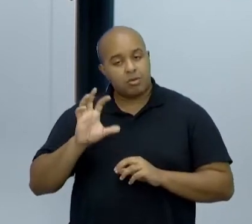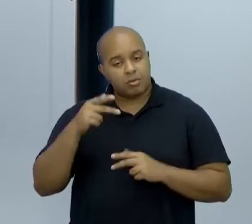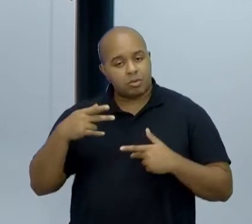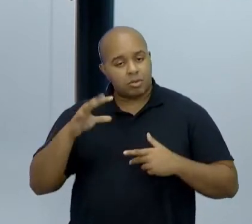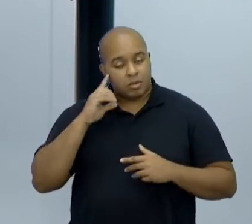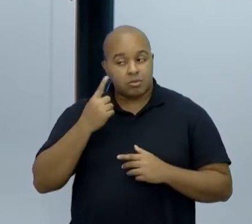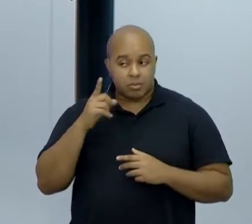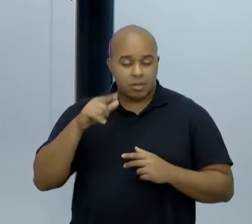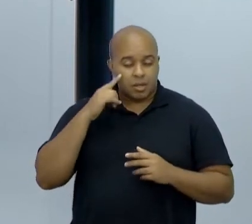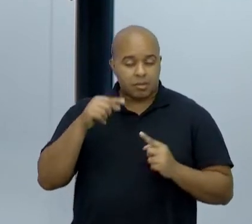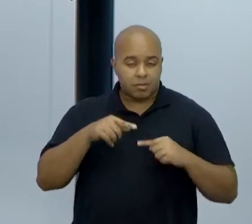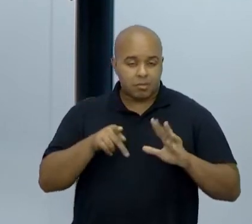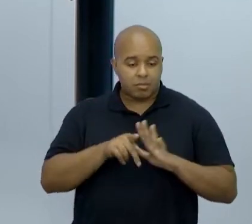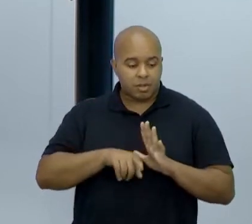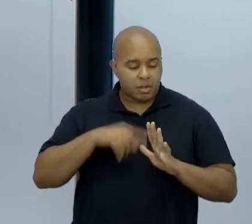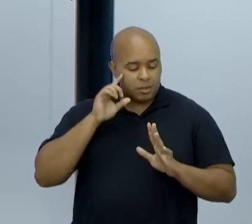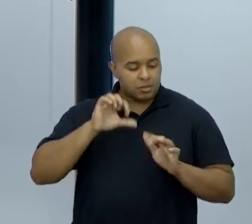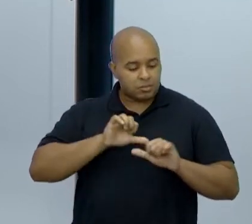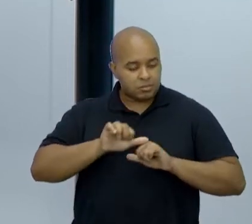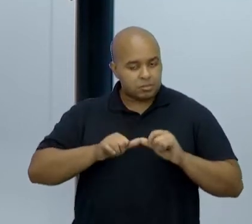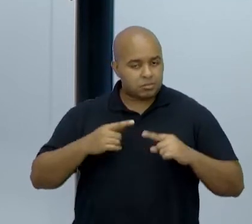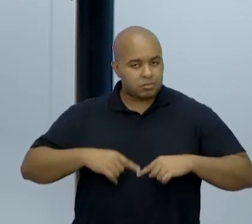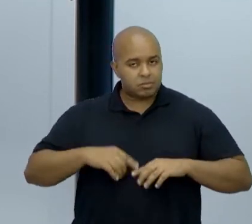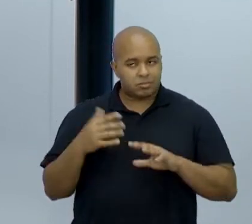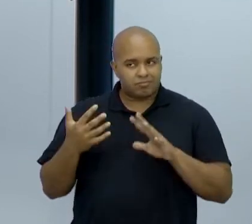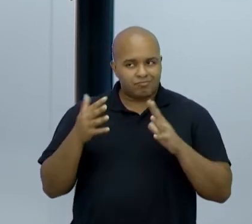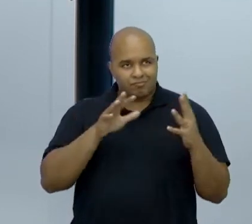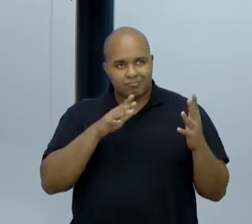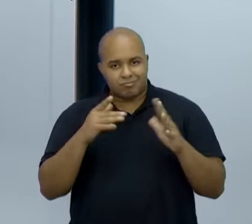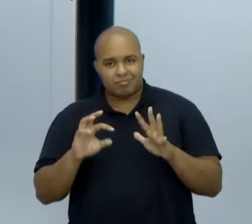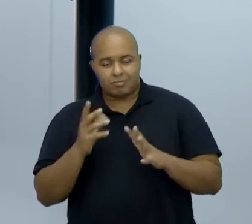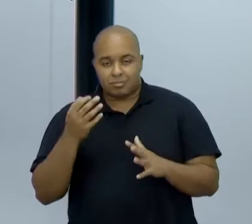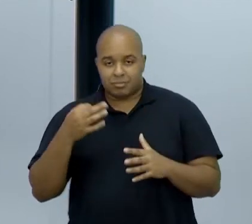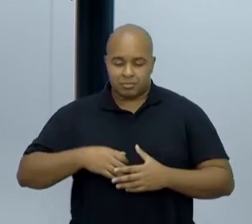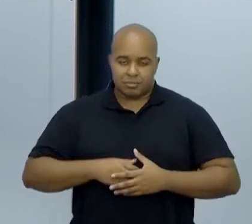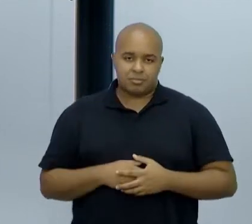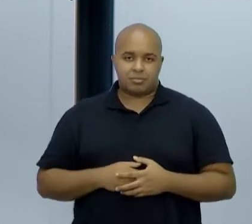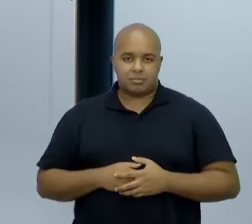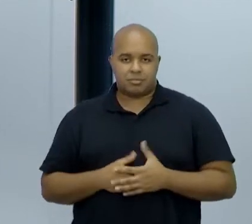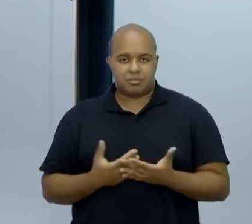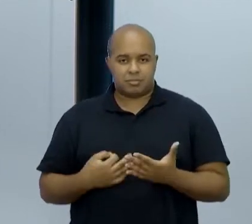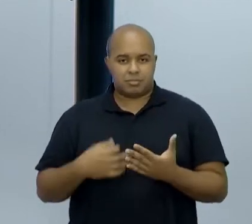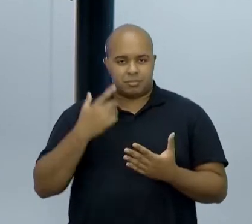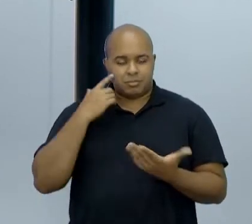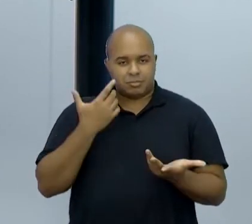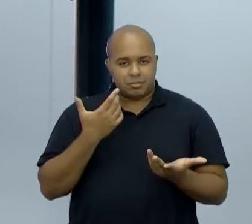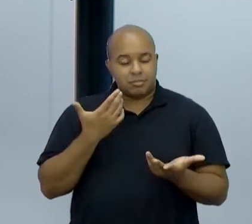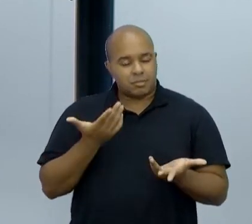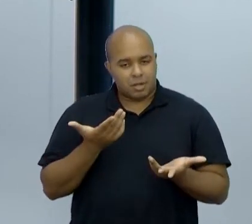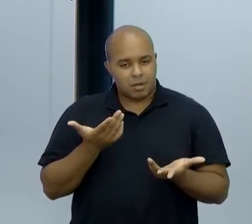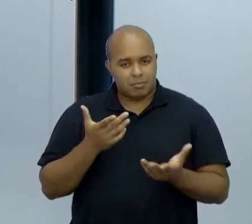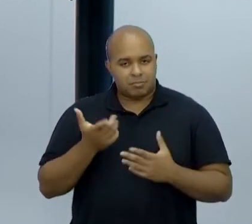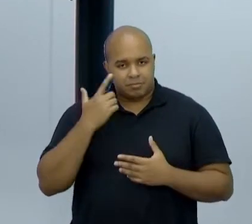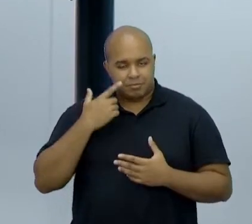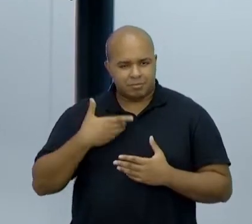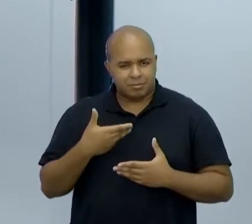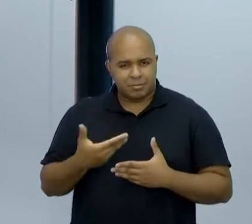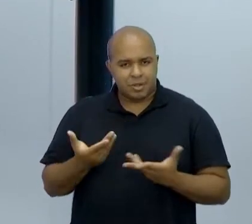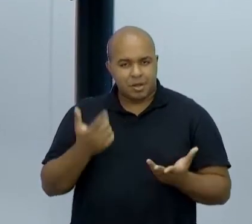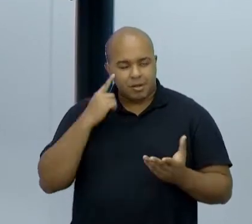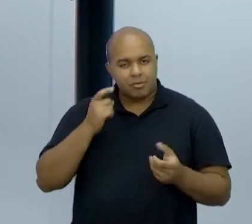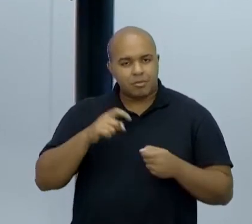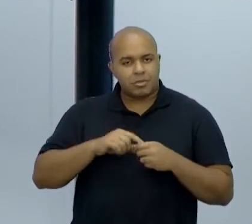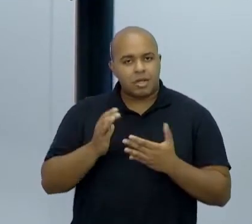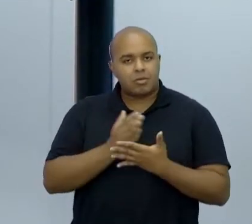uma delas são justamente essas mudanças climáticas que estão acontecendo, tá certo? Então, vamos lá